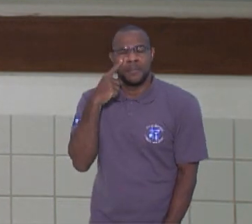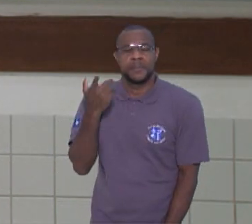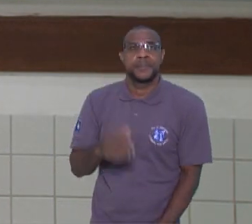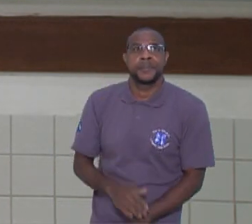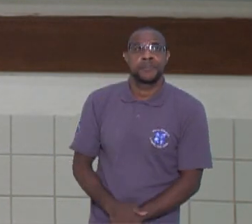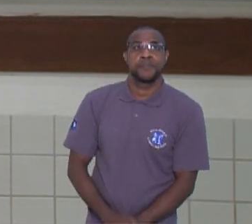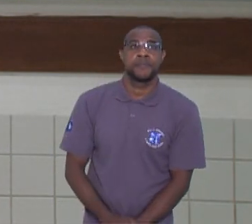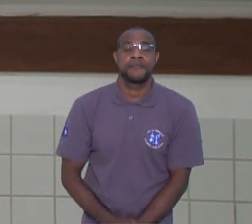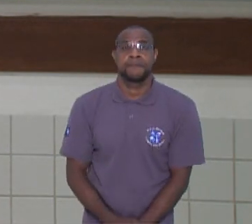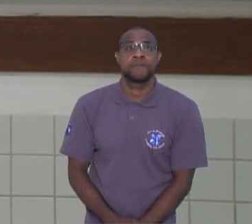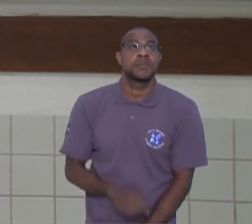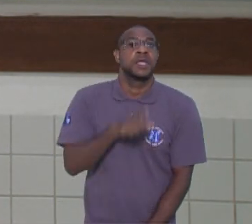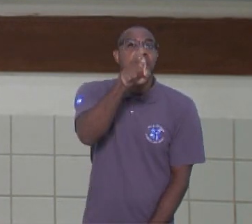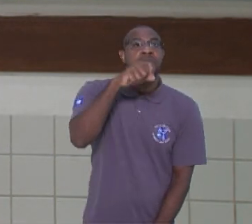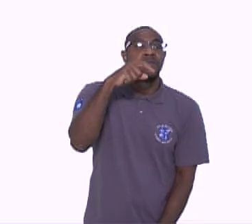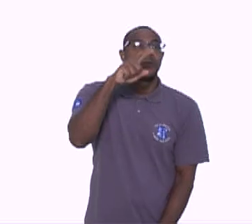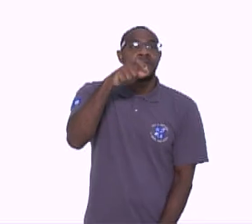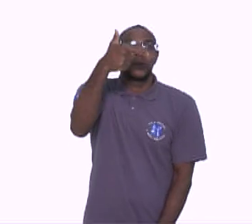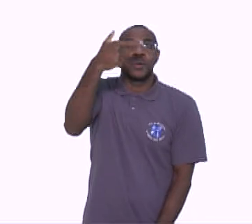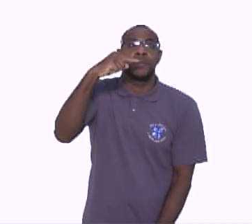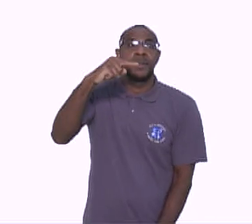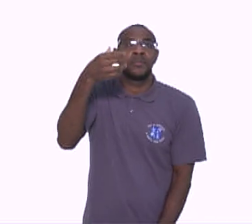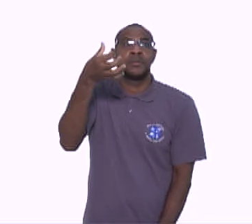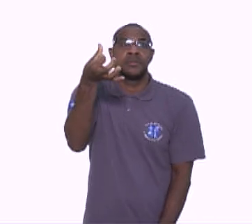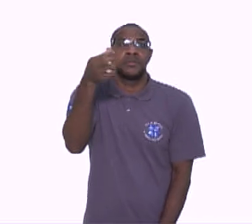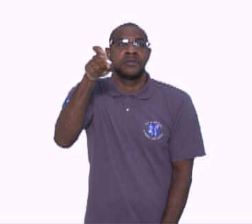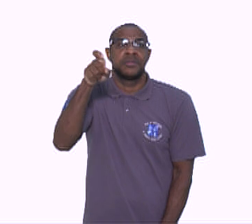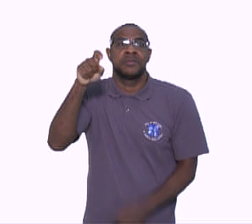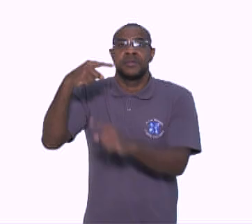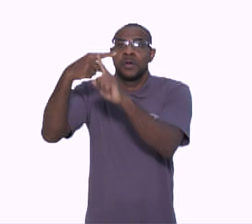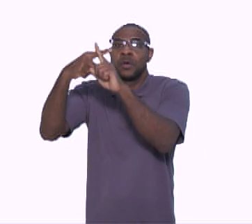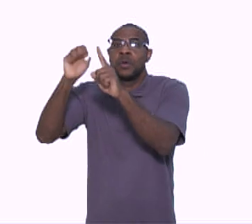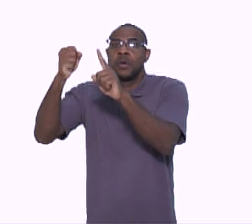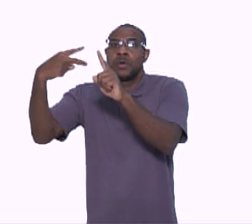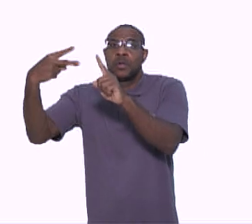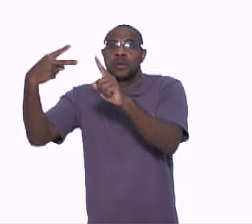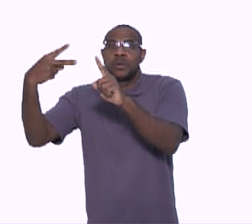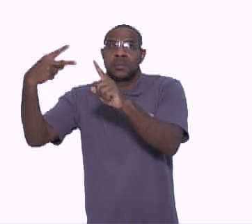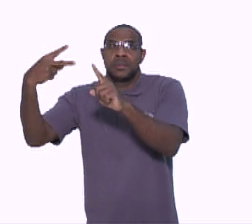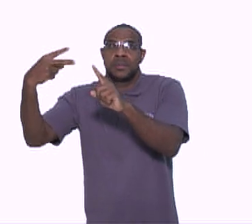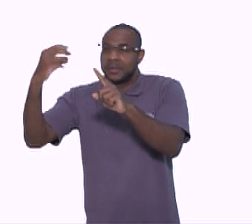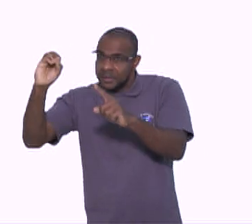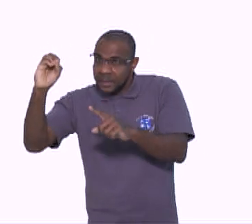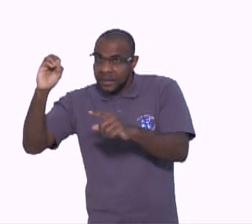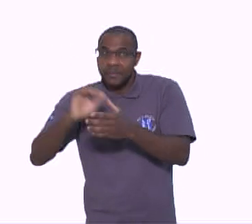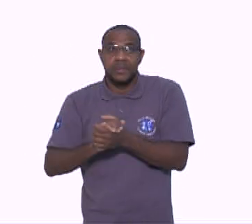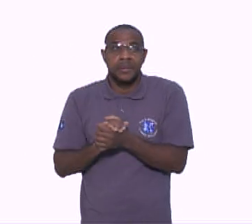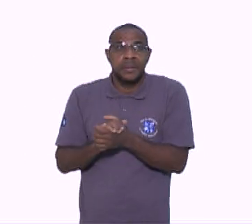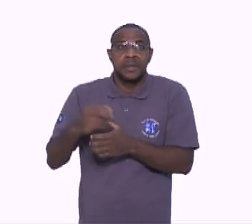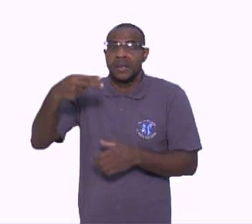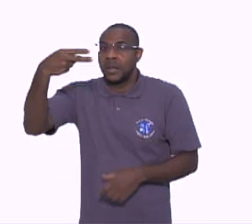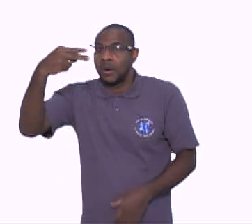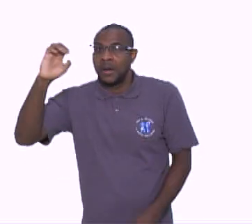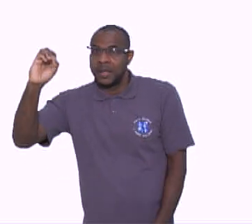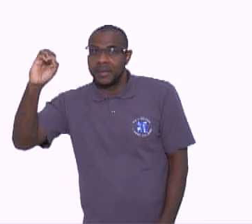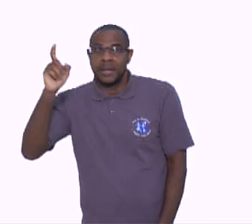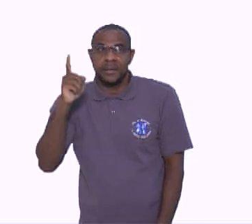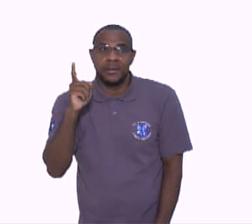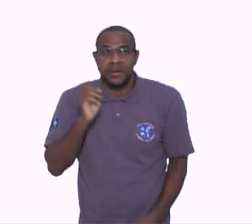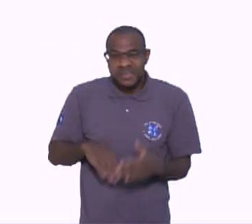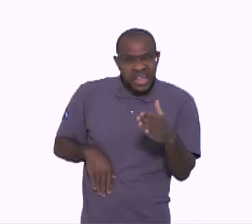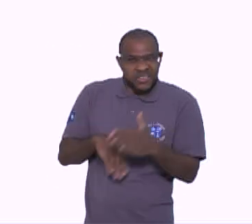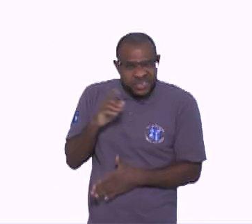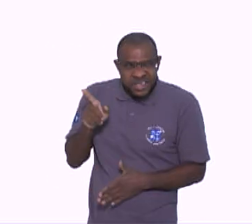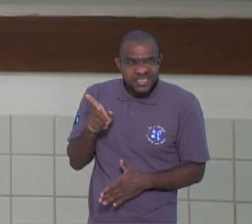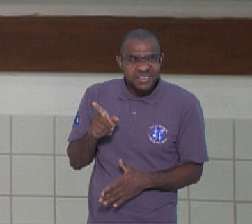exemplo. X ao quadrado menos 6x mais 8 igual a zero. Você está chutando, é você. Ah, ou sou eu.